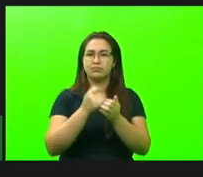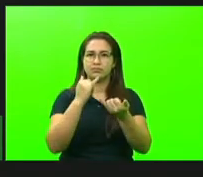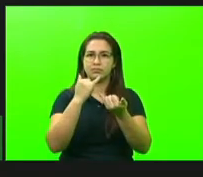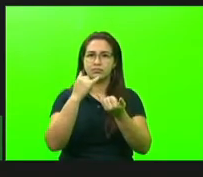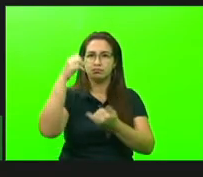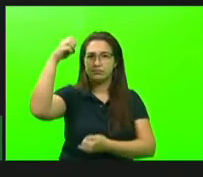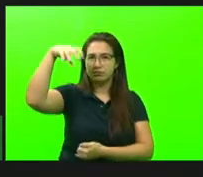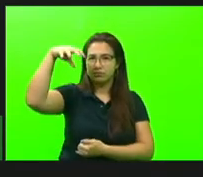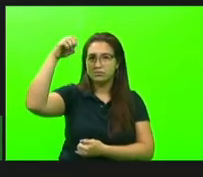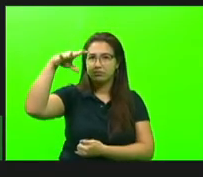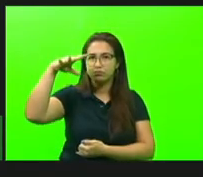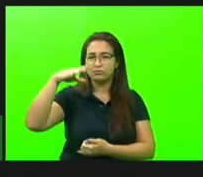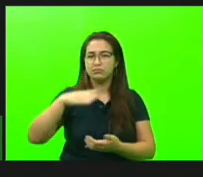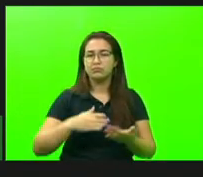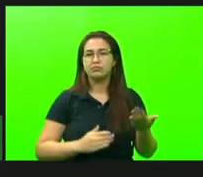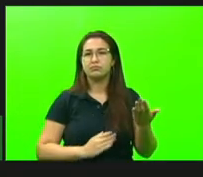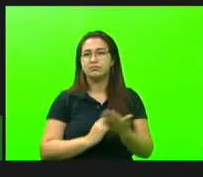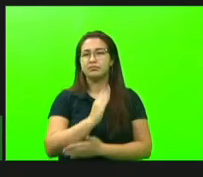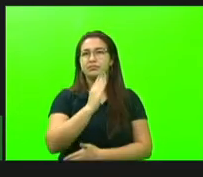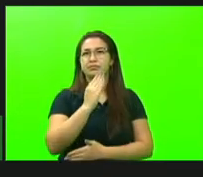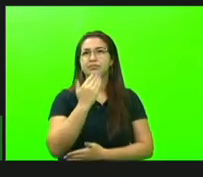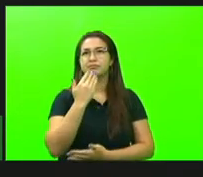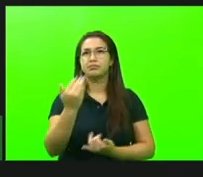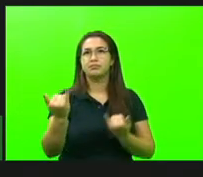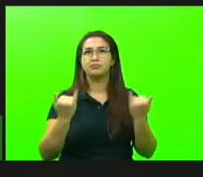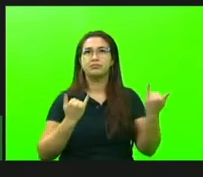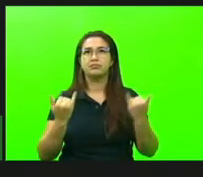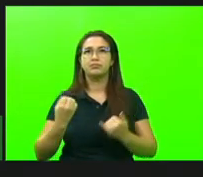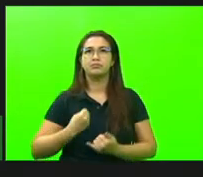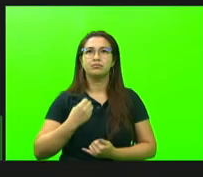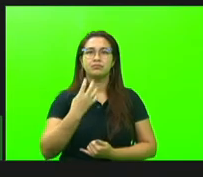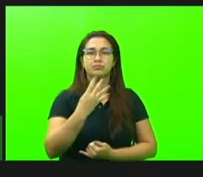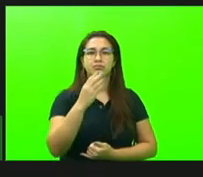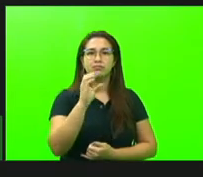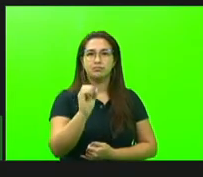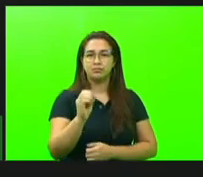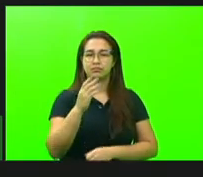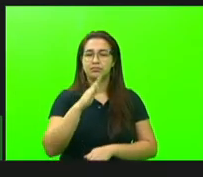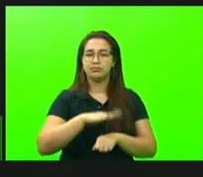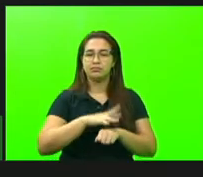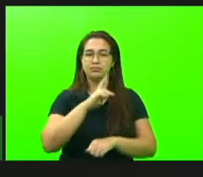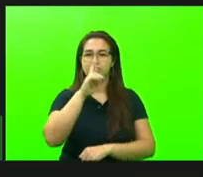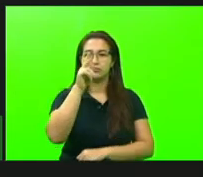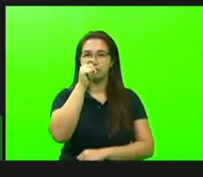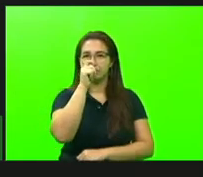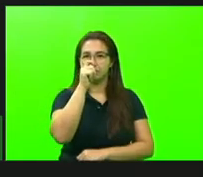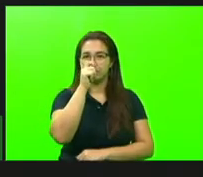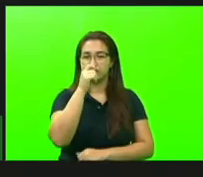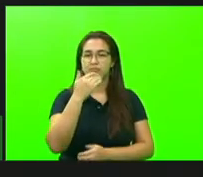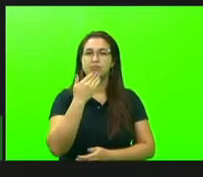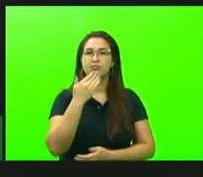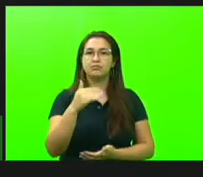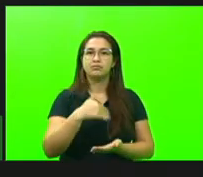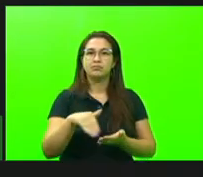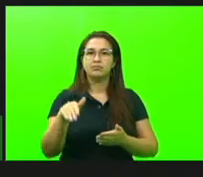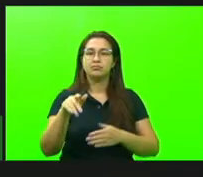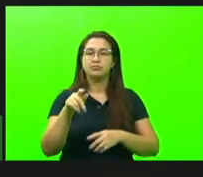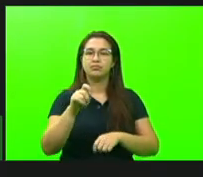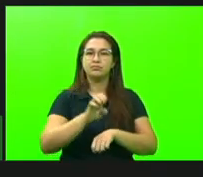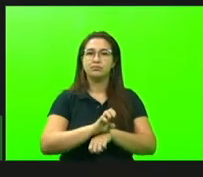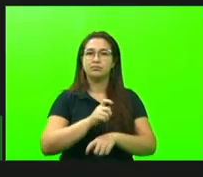votação, aprovado. Pedido de informação 40, deputado João Amin, solicitando ao secretário de Estado da